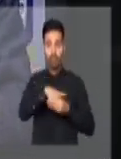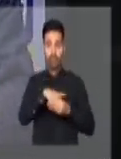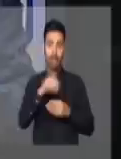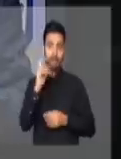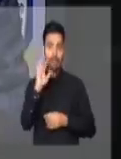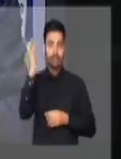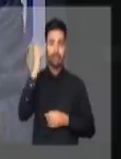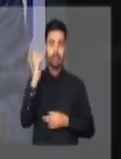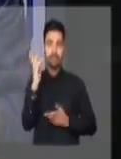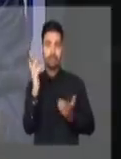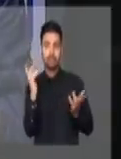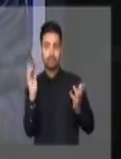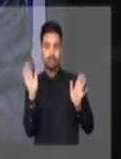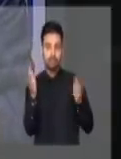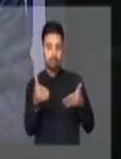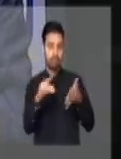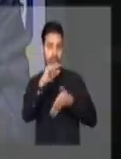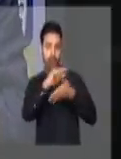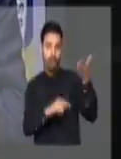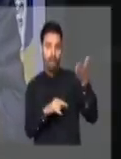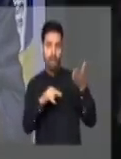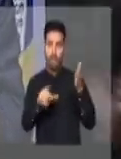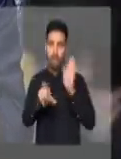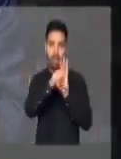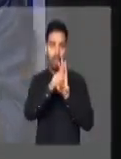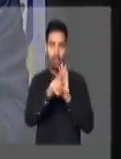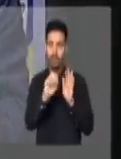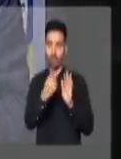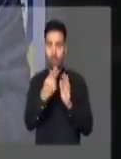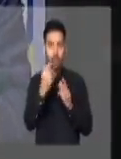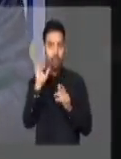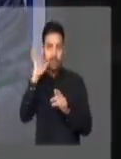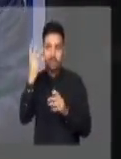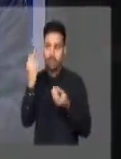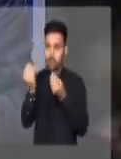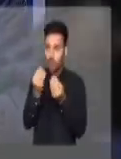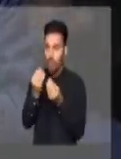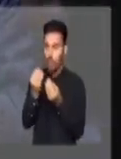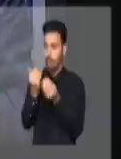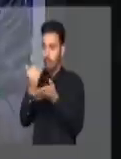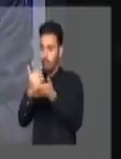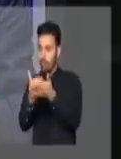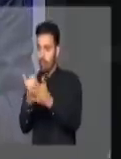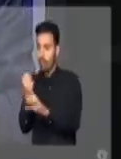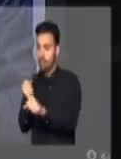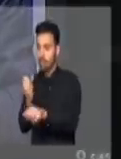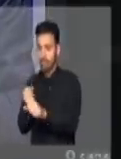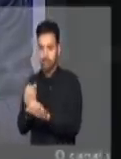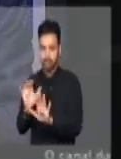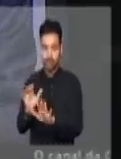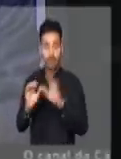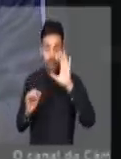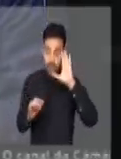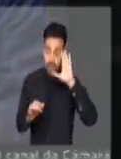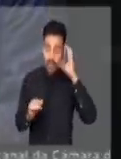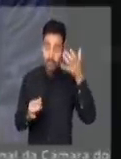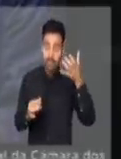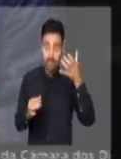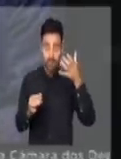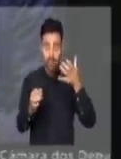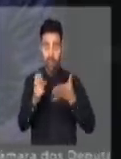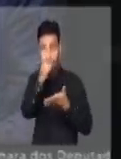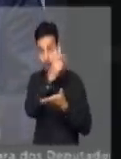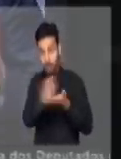lei ou opinar sobre propriedades orçamentárias de um governo. A decisão sobre o impeachment e suas